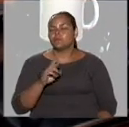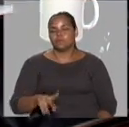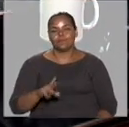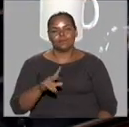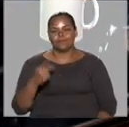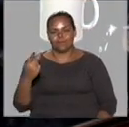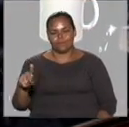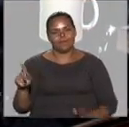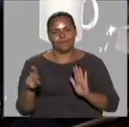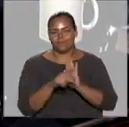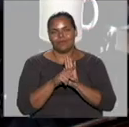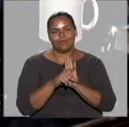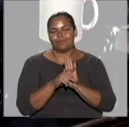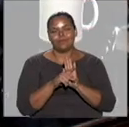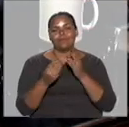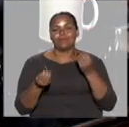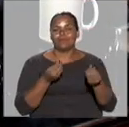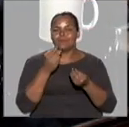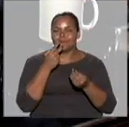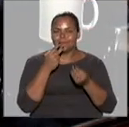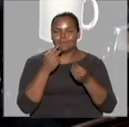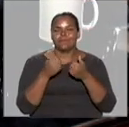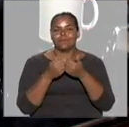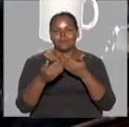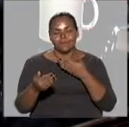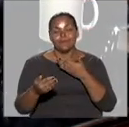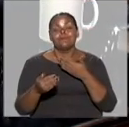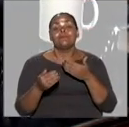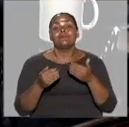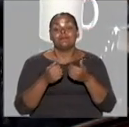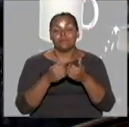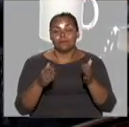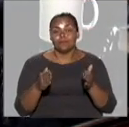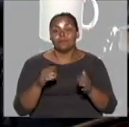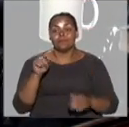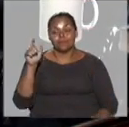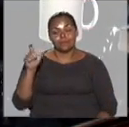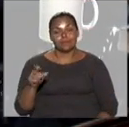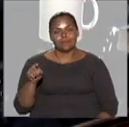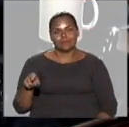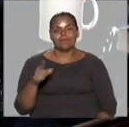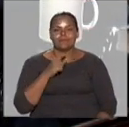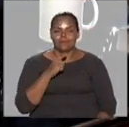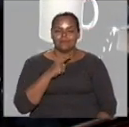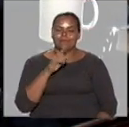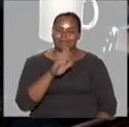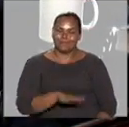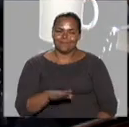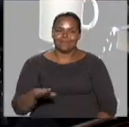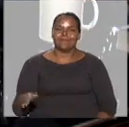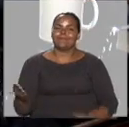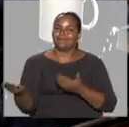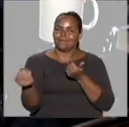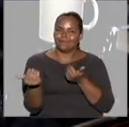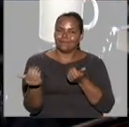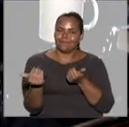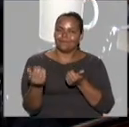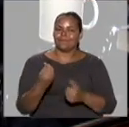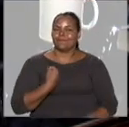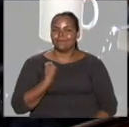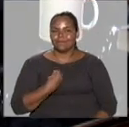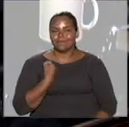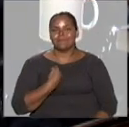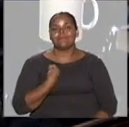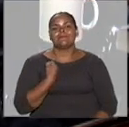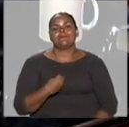universo que não era o seu universo, né? Como disse na abertura, você teve uma infância, uma adolescência, uma